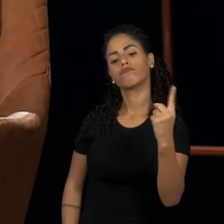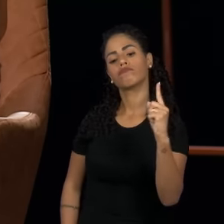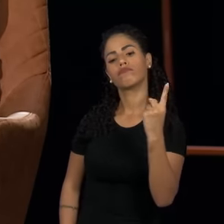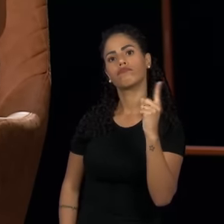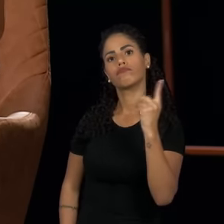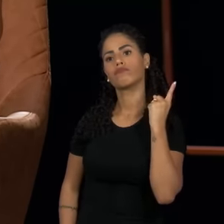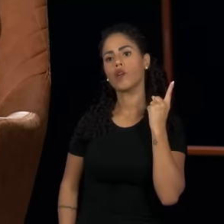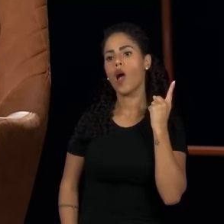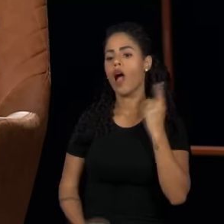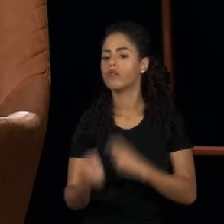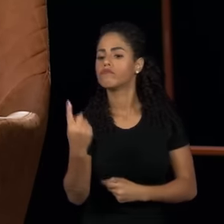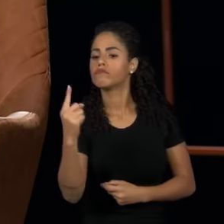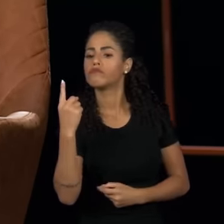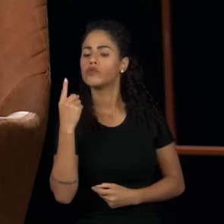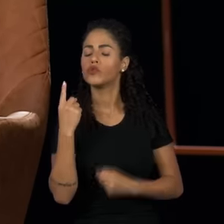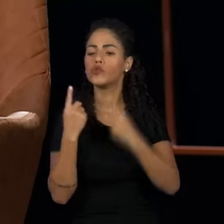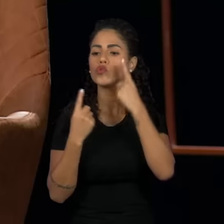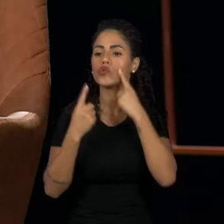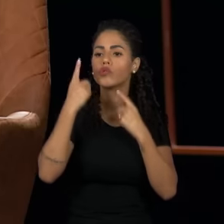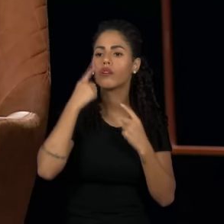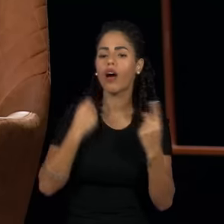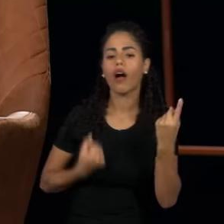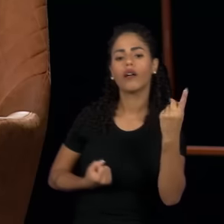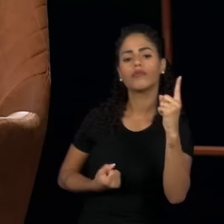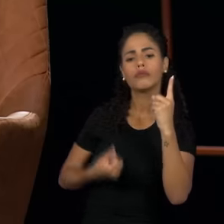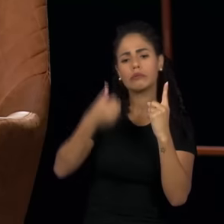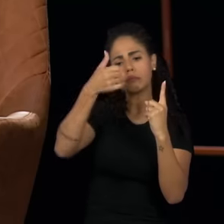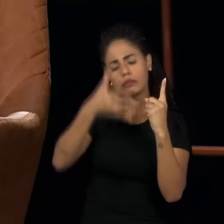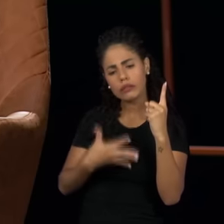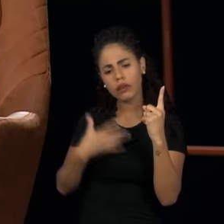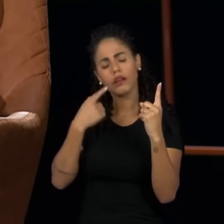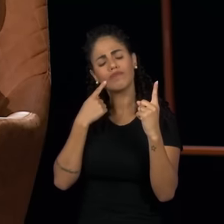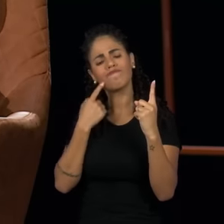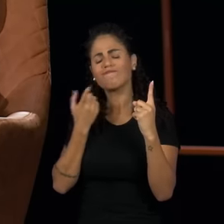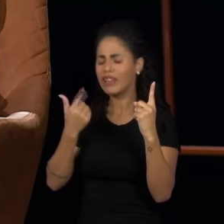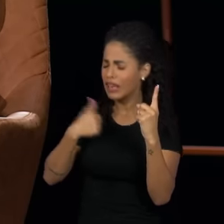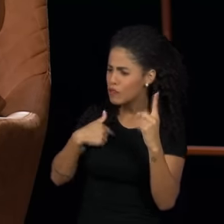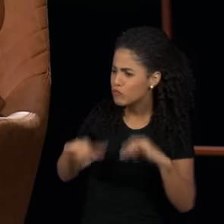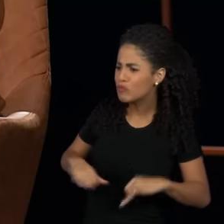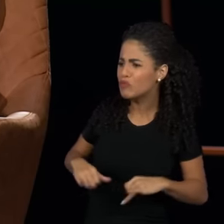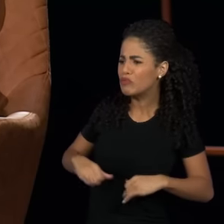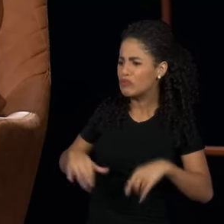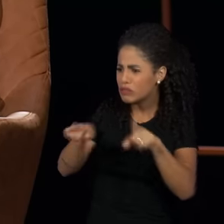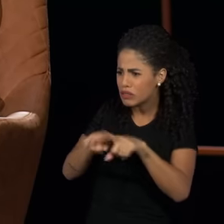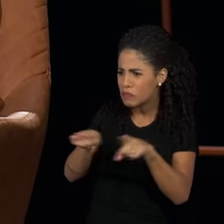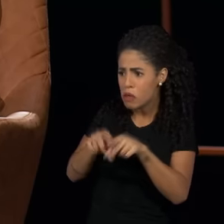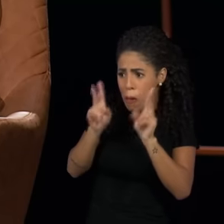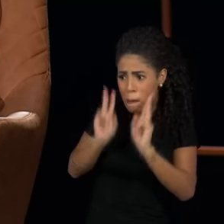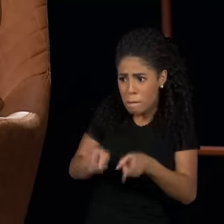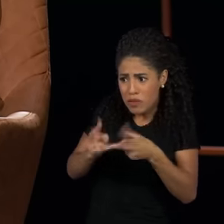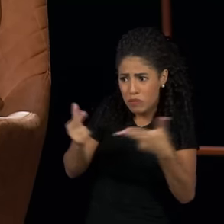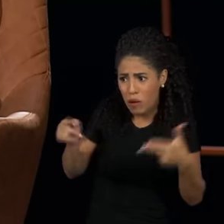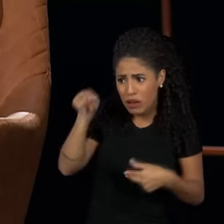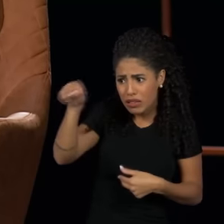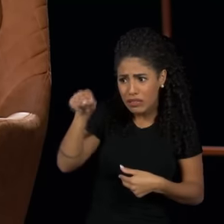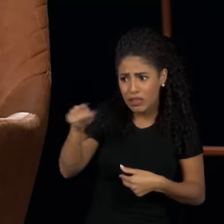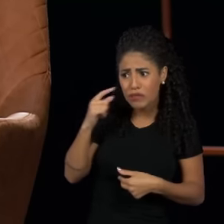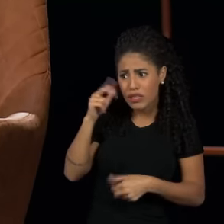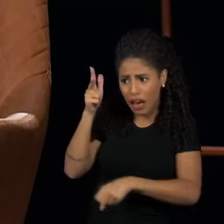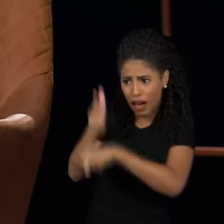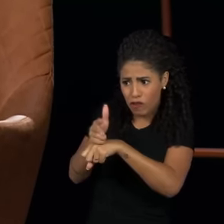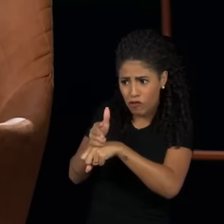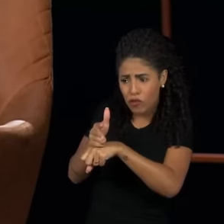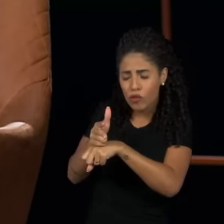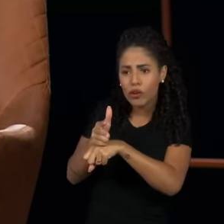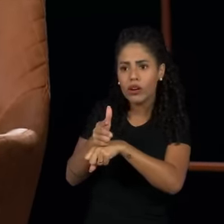algumas chorando, outras falando, Camila, eu passei por isso. Exatamente essa cena que você acabou de fazer. Porque, às vezes, a